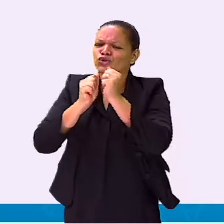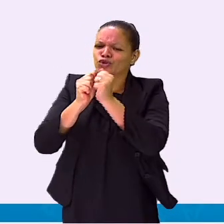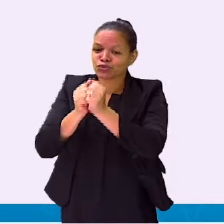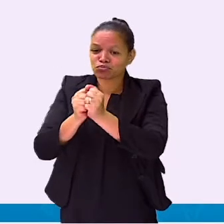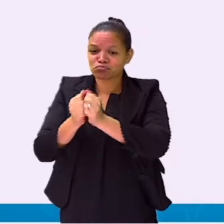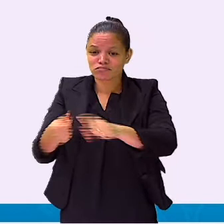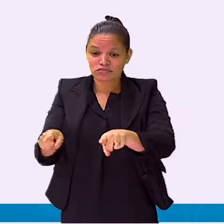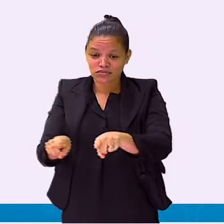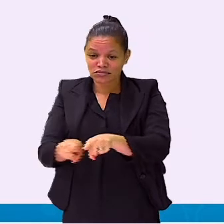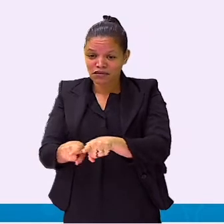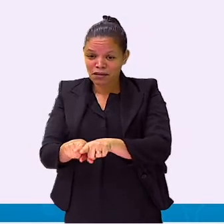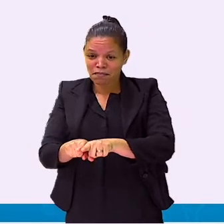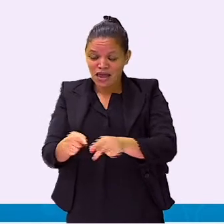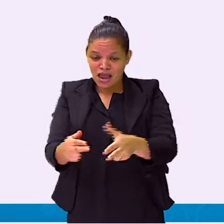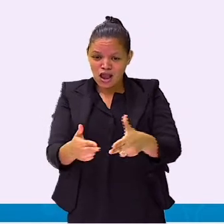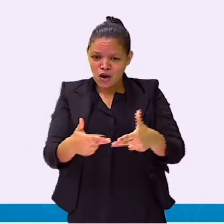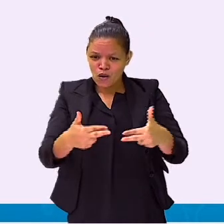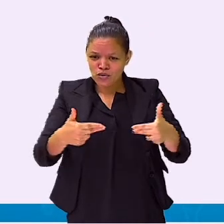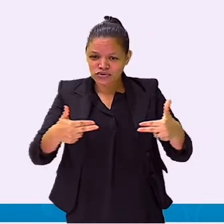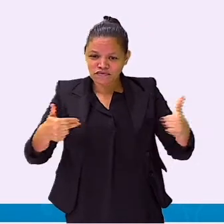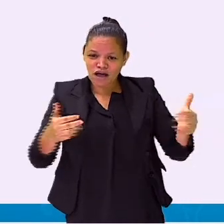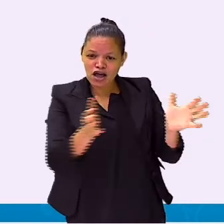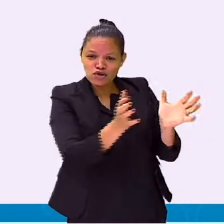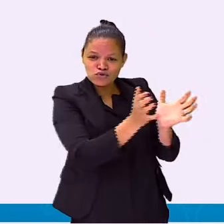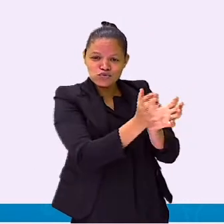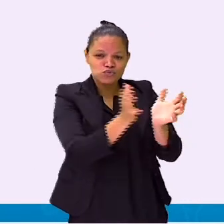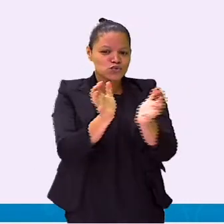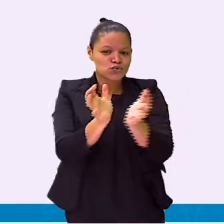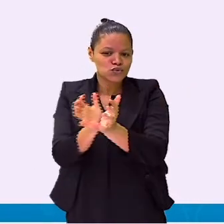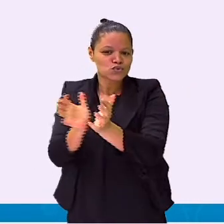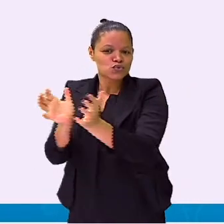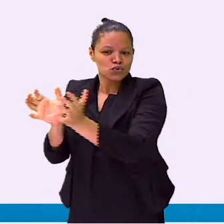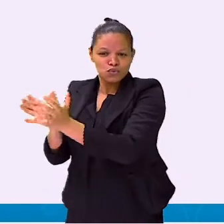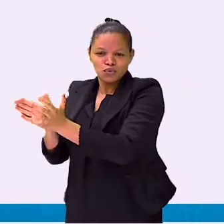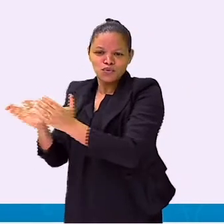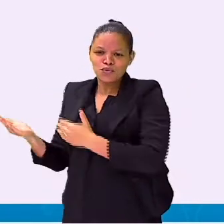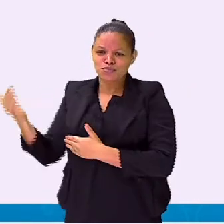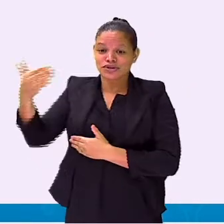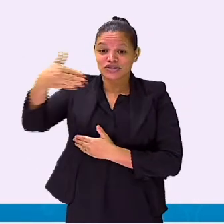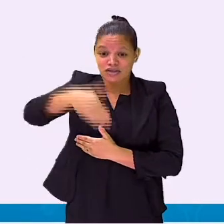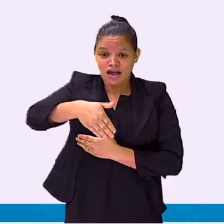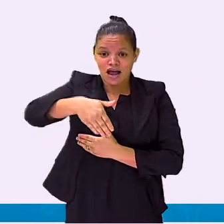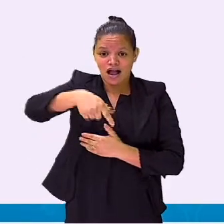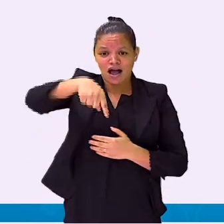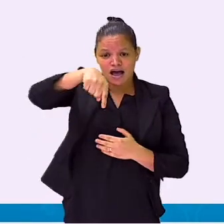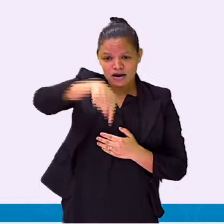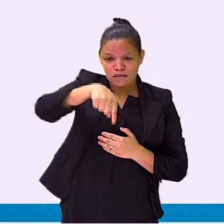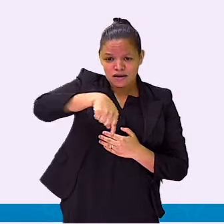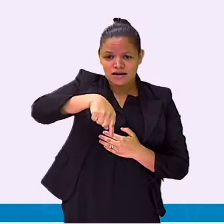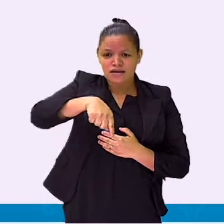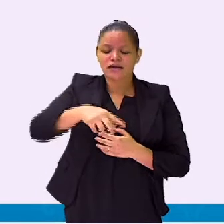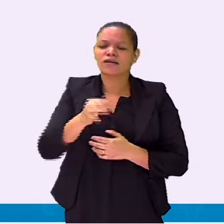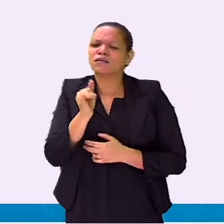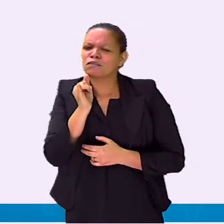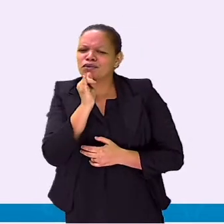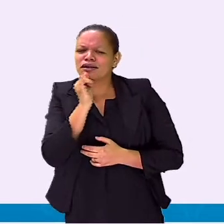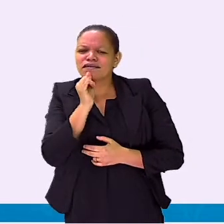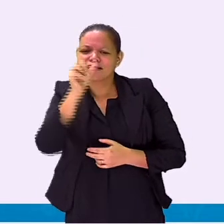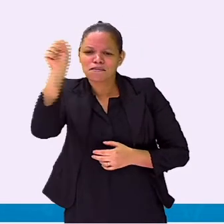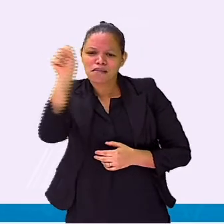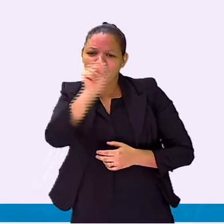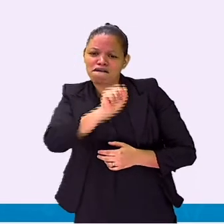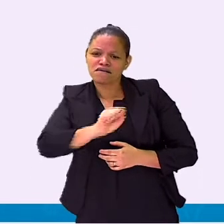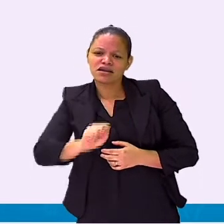do Brasil. Pratos com ingredientes indígenas, africanos e europeus permeiam